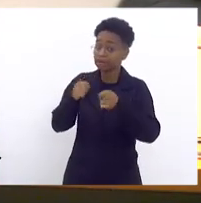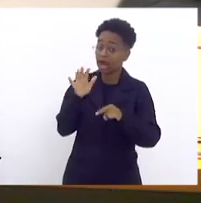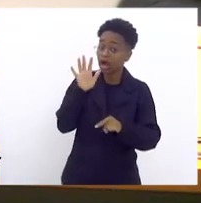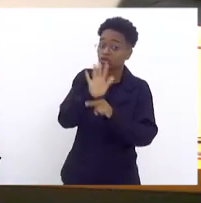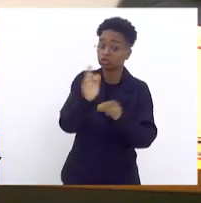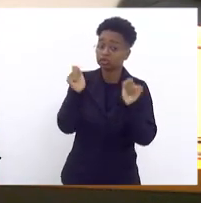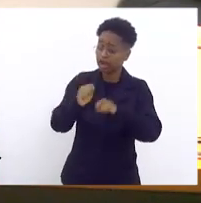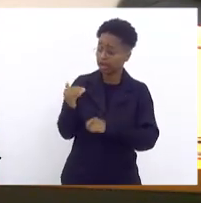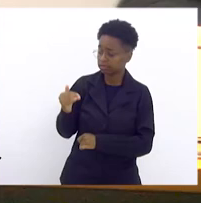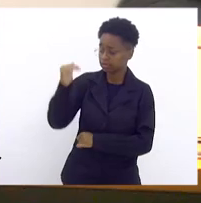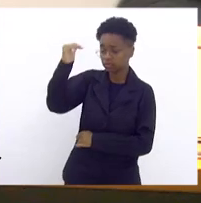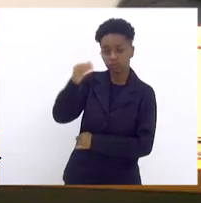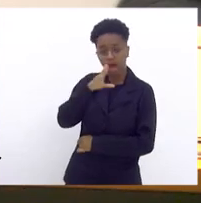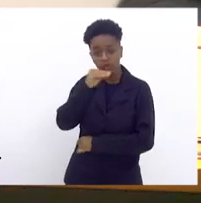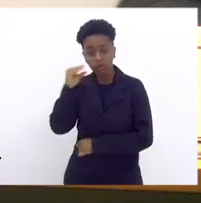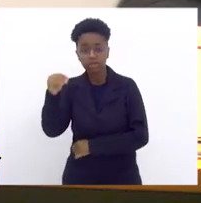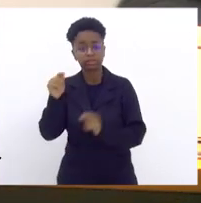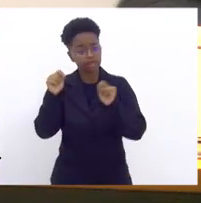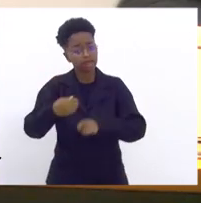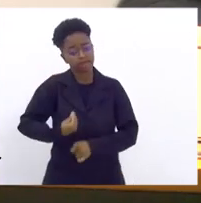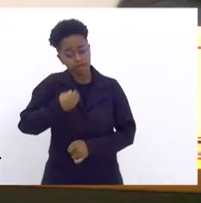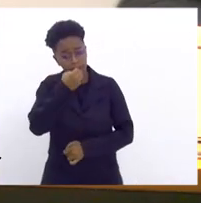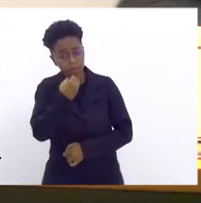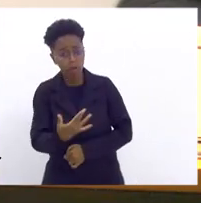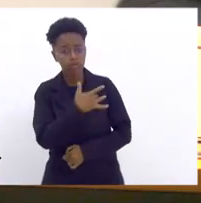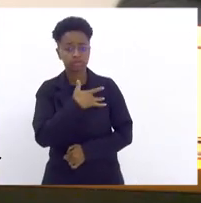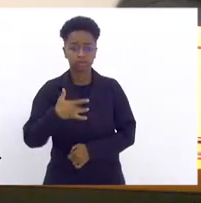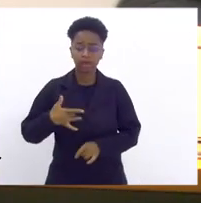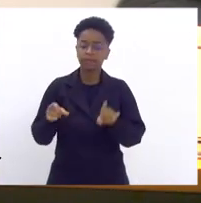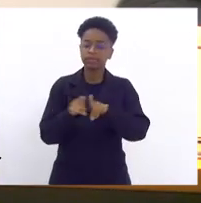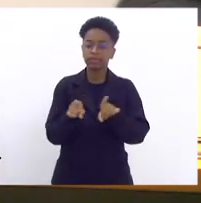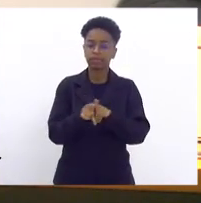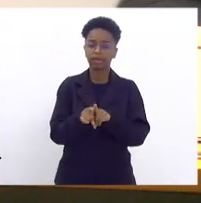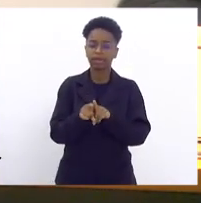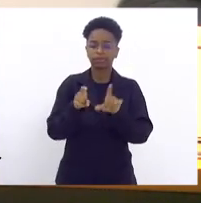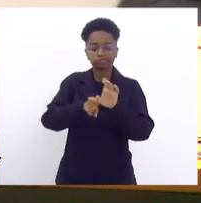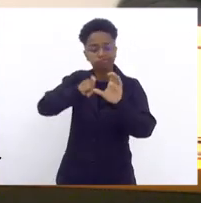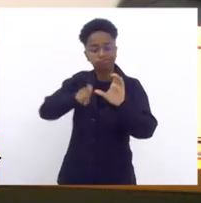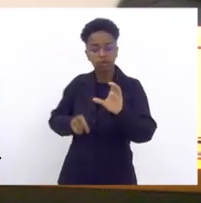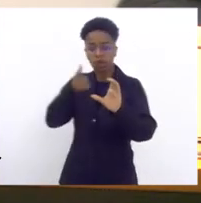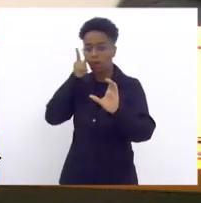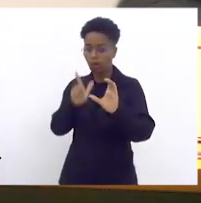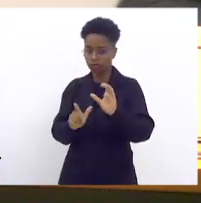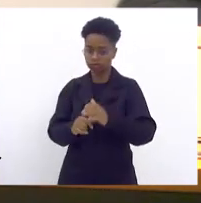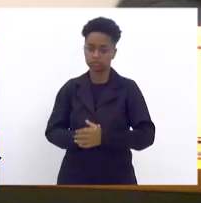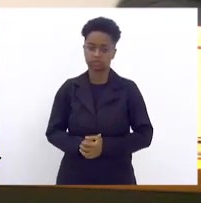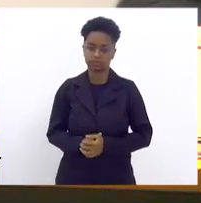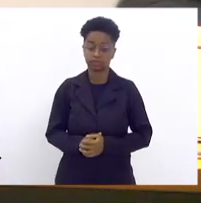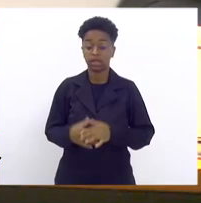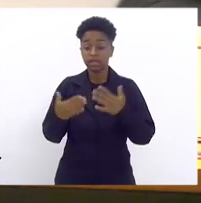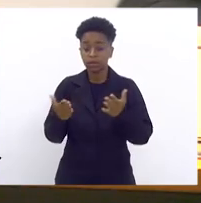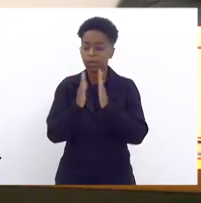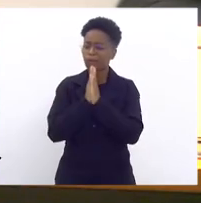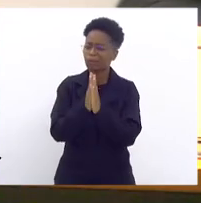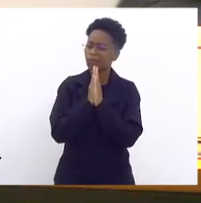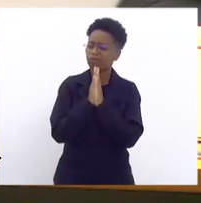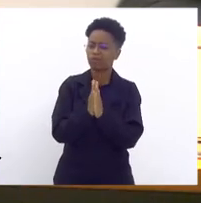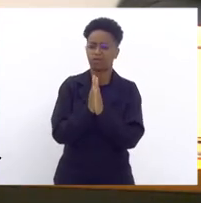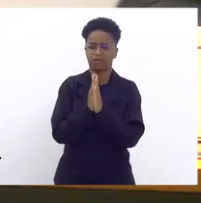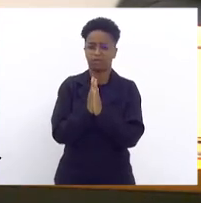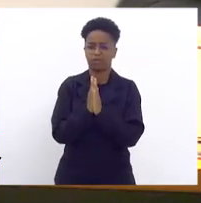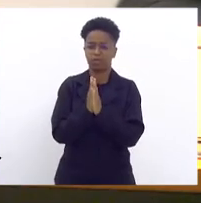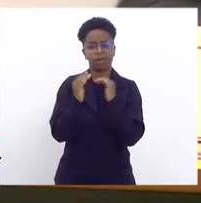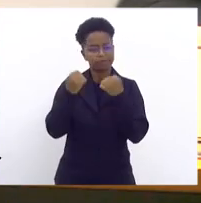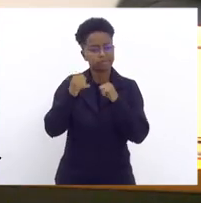que a vida dela adulta adolescente seja boa seja saudável e ela seja independente então por favor leve